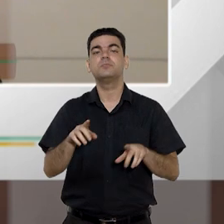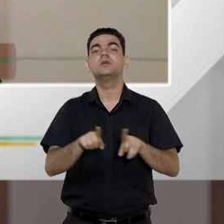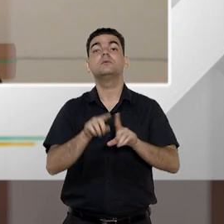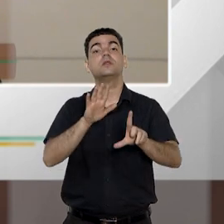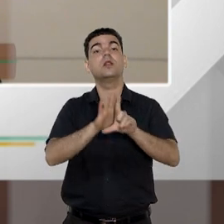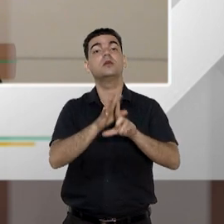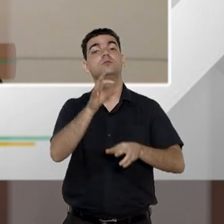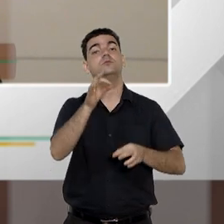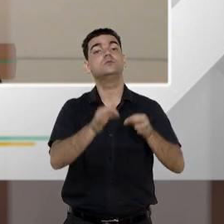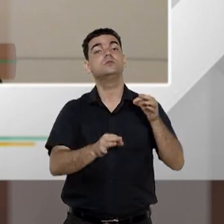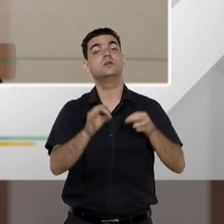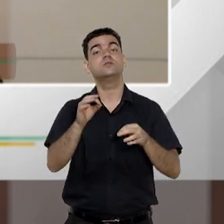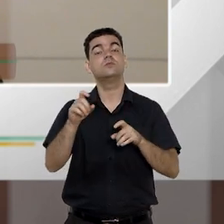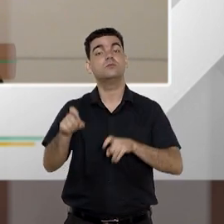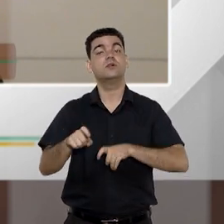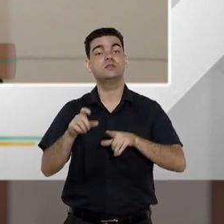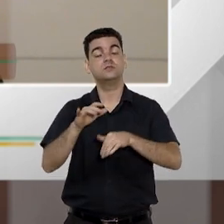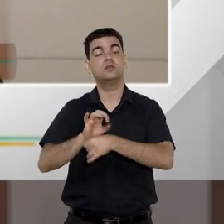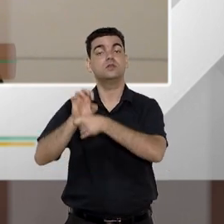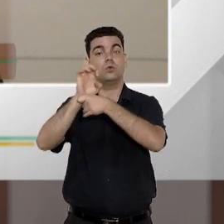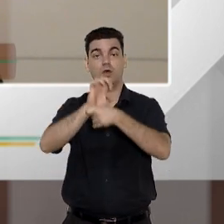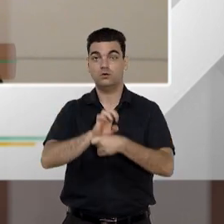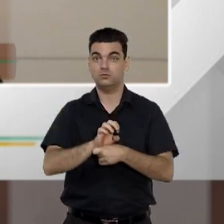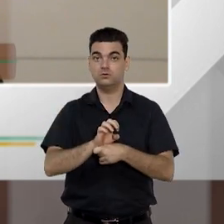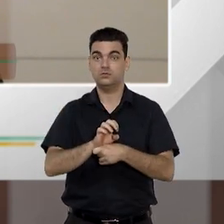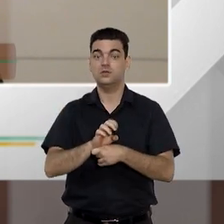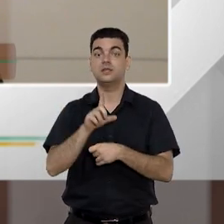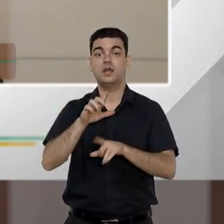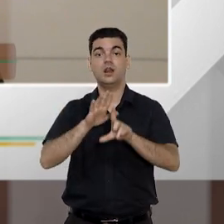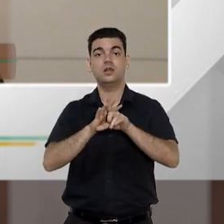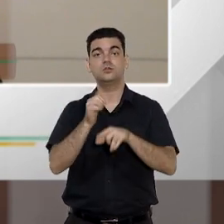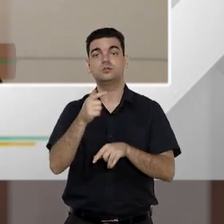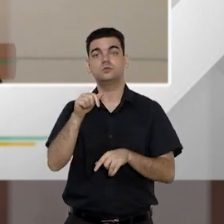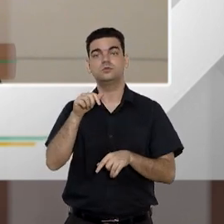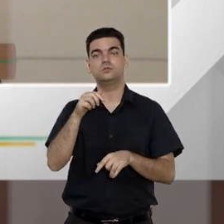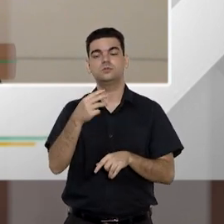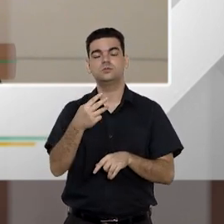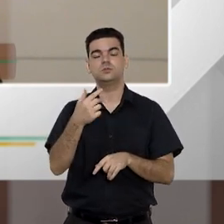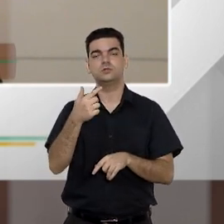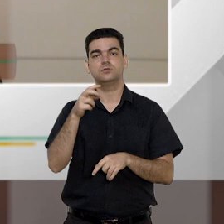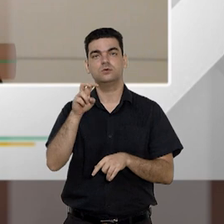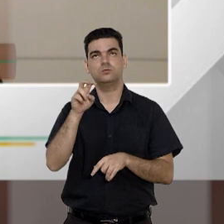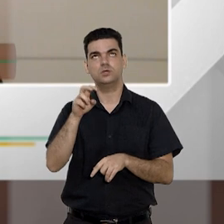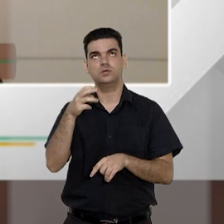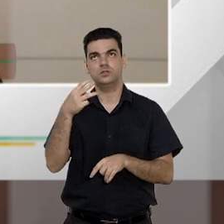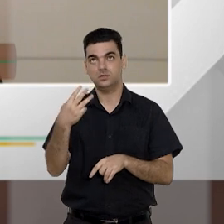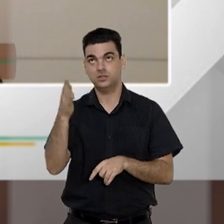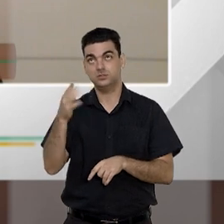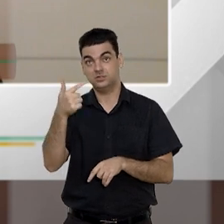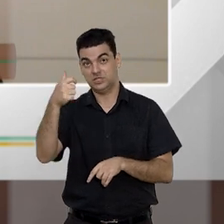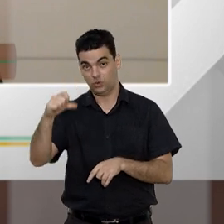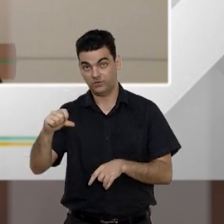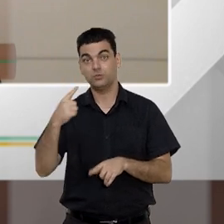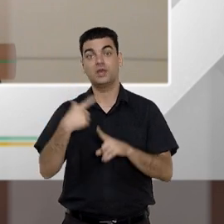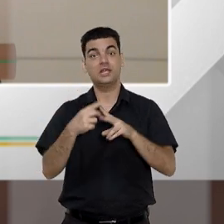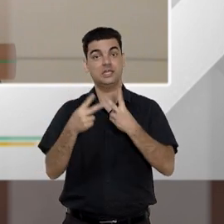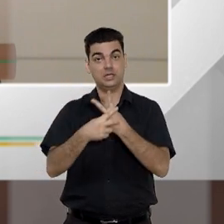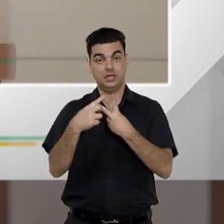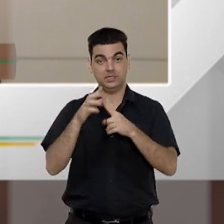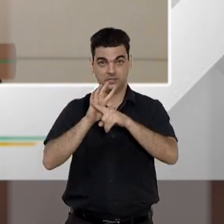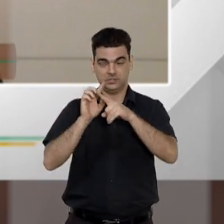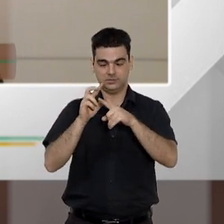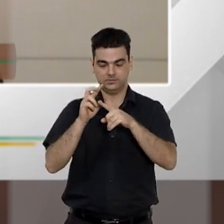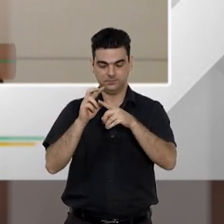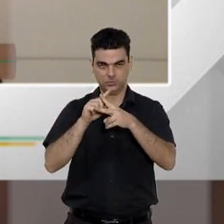Juizado Federal e também existe na Lei do Juizado Fazendário Estadual, que é a Lei 12.153 de 2009. E essas